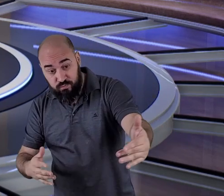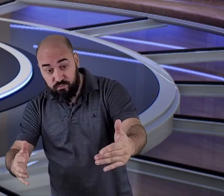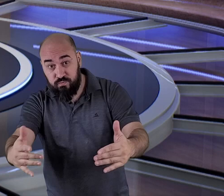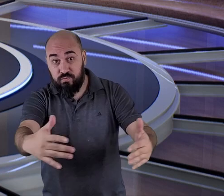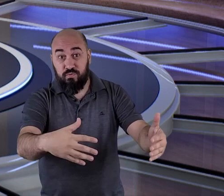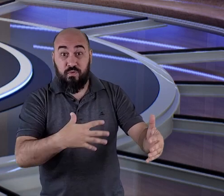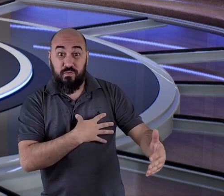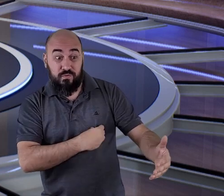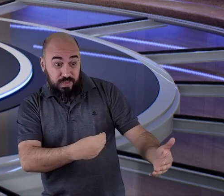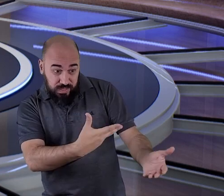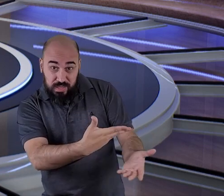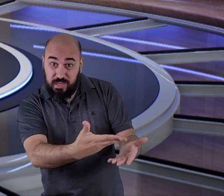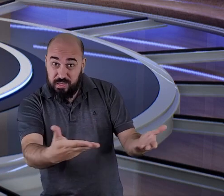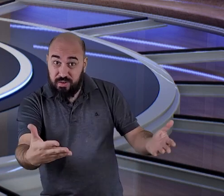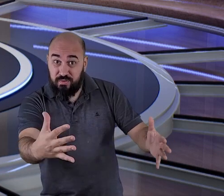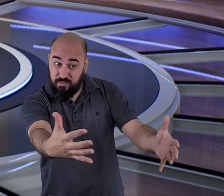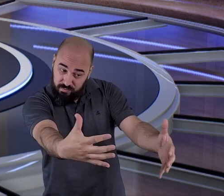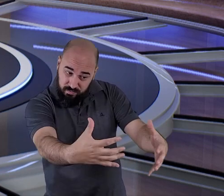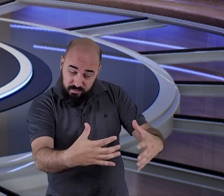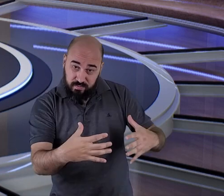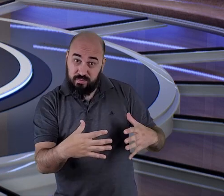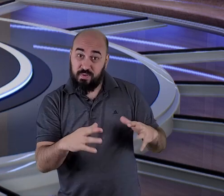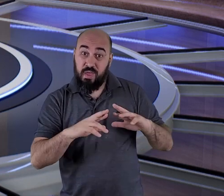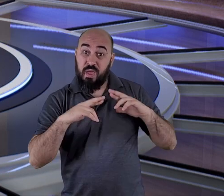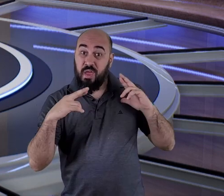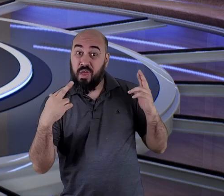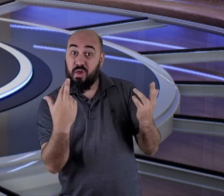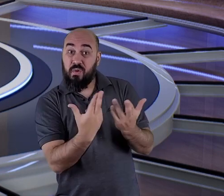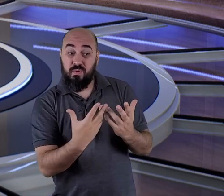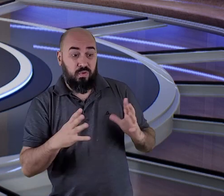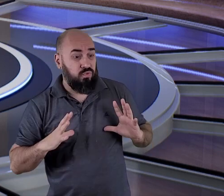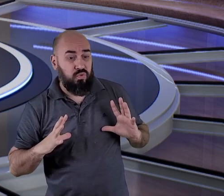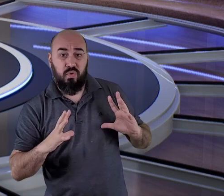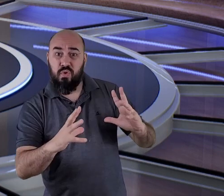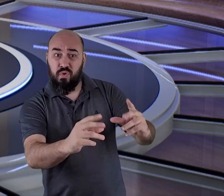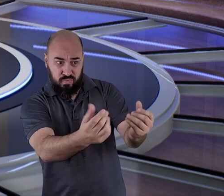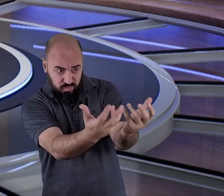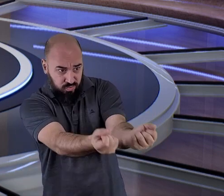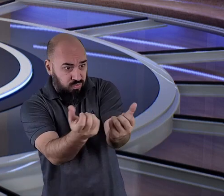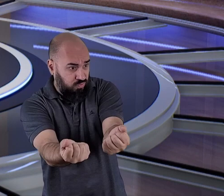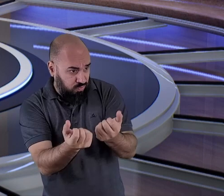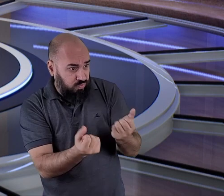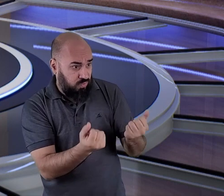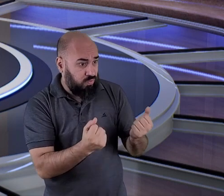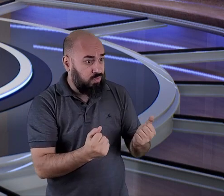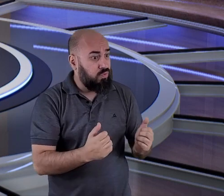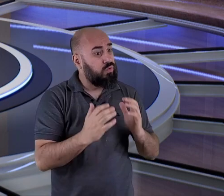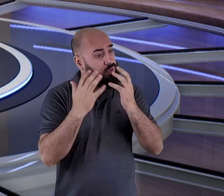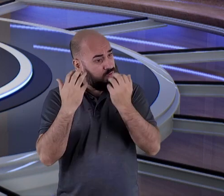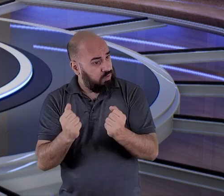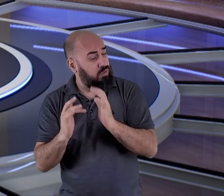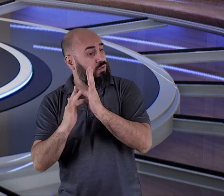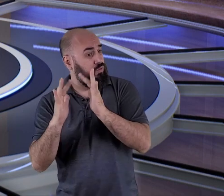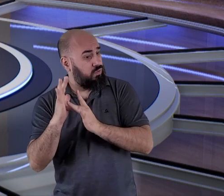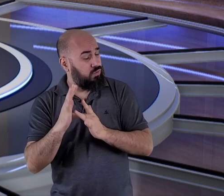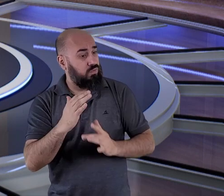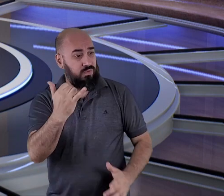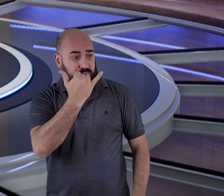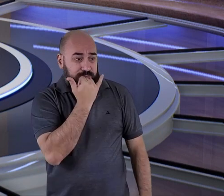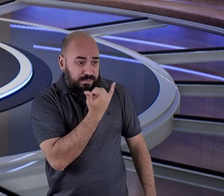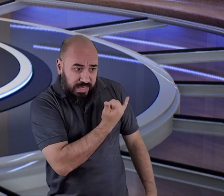seus filhos. Jesus vem para reunir todos aqueles que foram separados pela